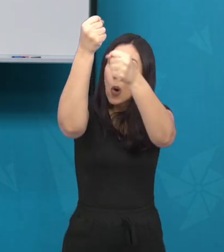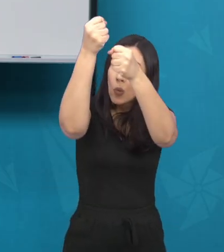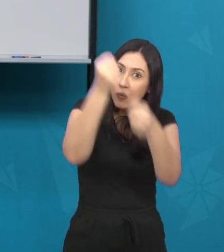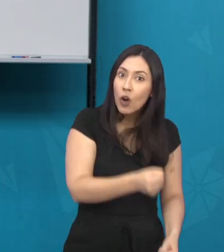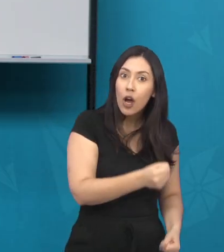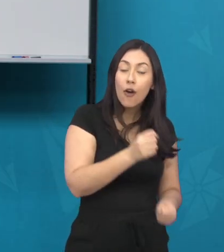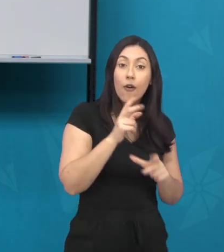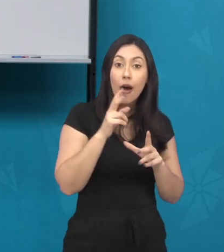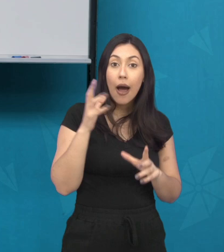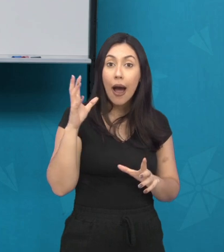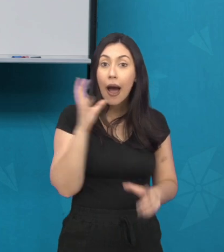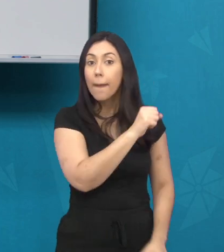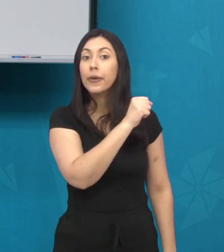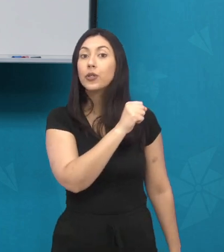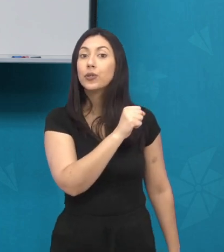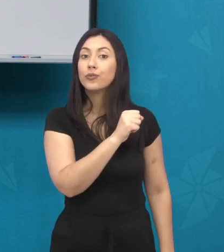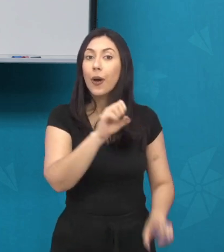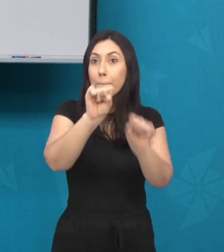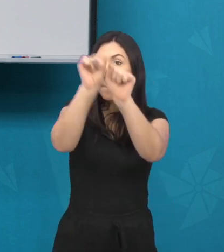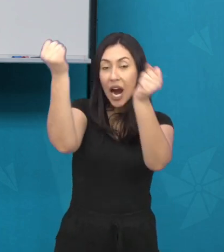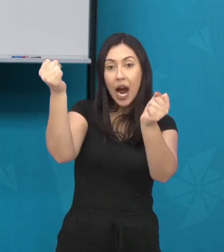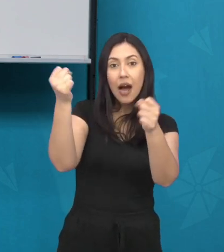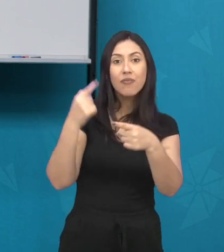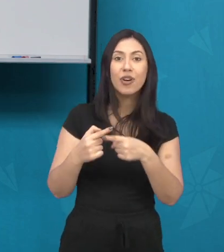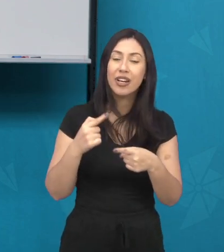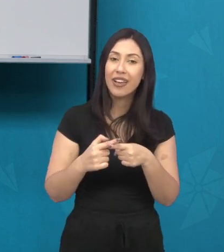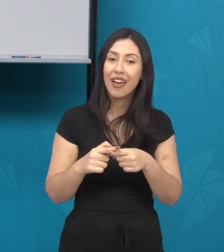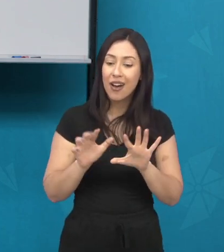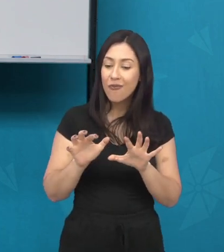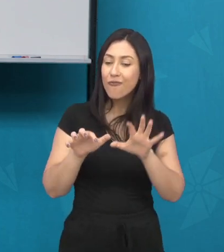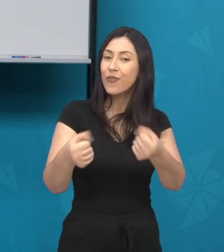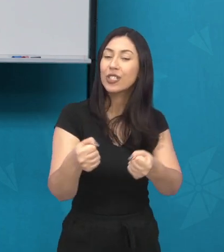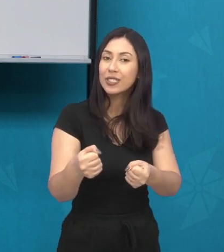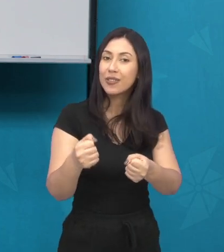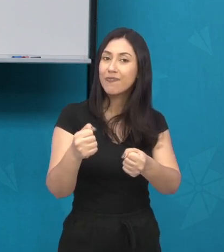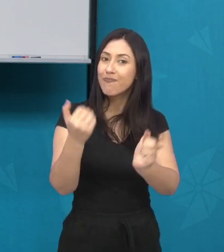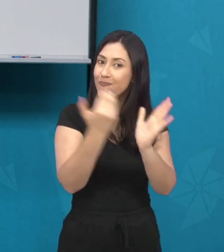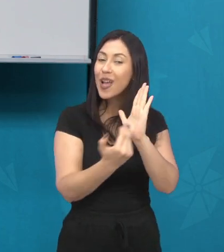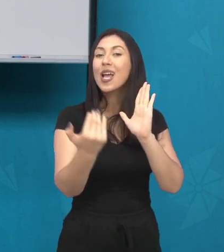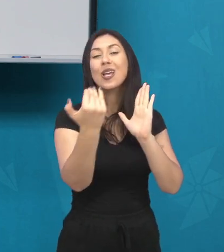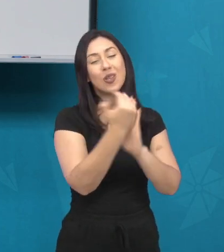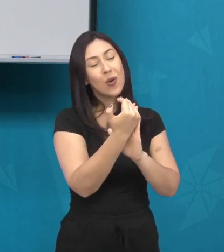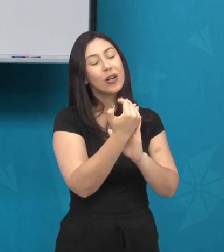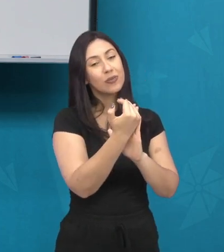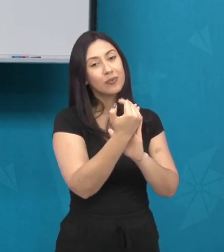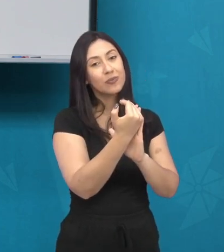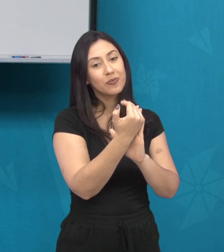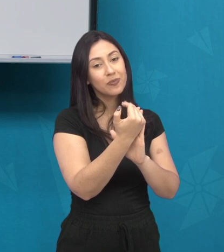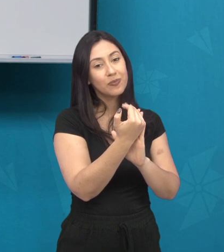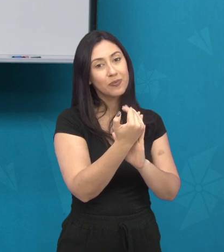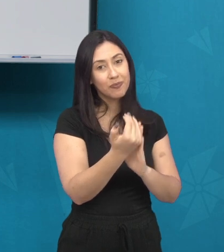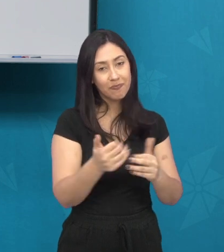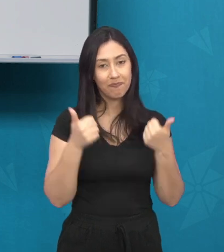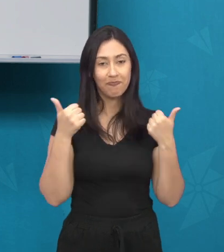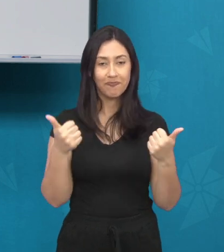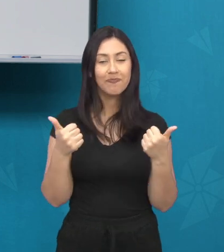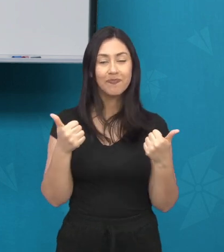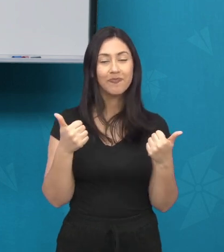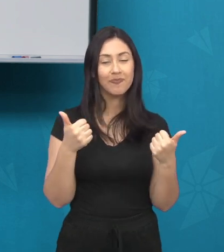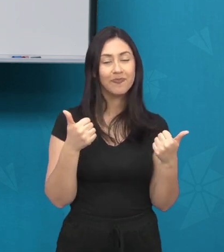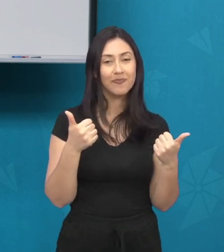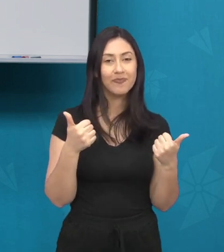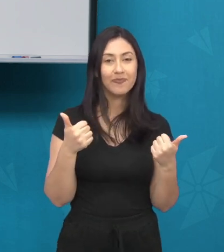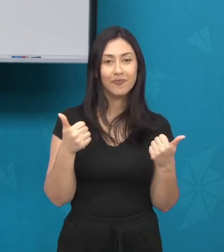rápida a corda não aguenta porque ela vai ter que aplicar uma força maior que 520 new